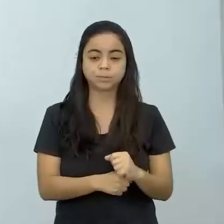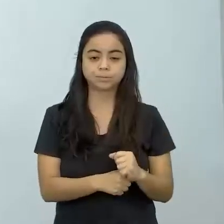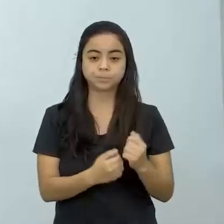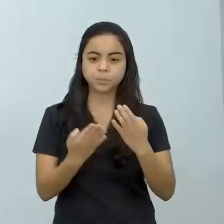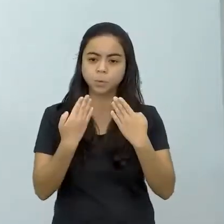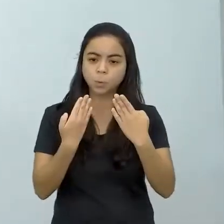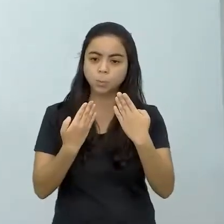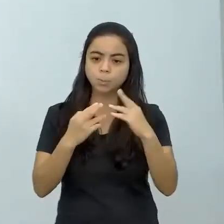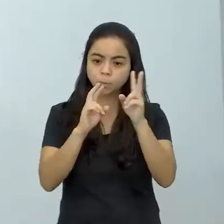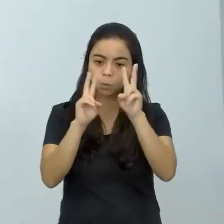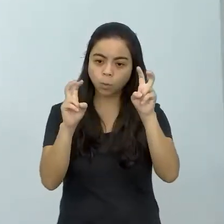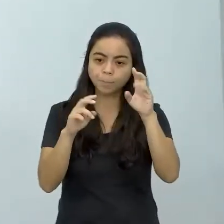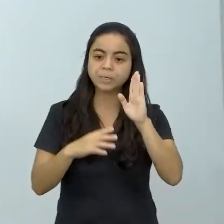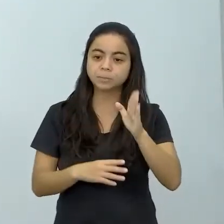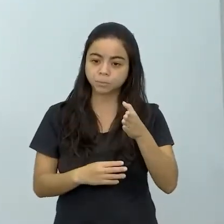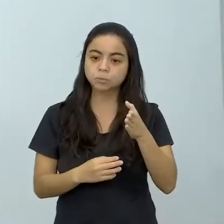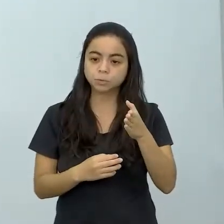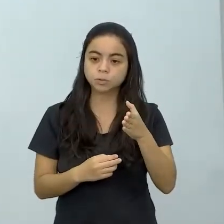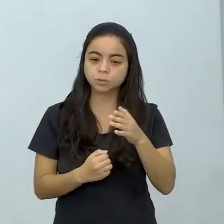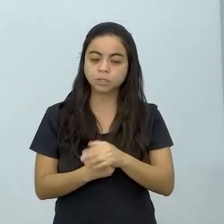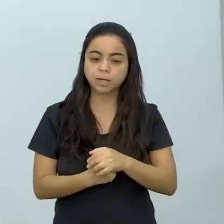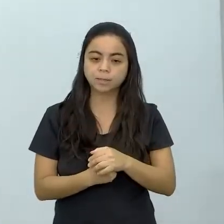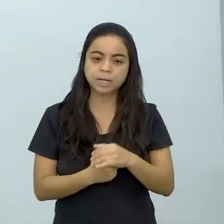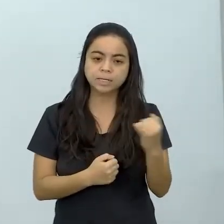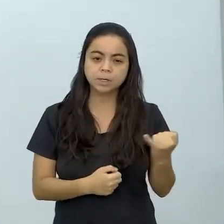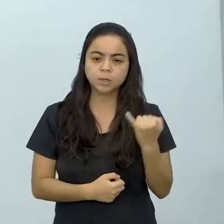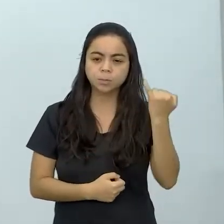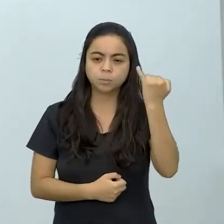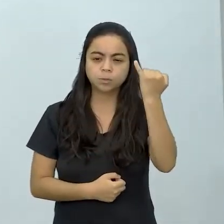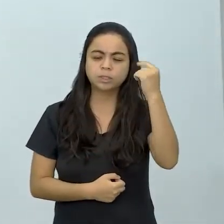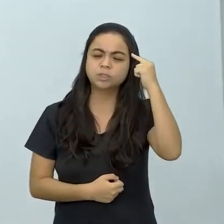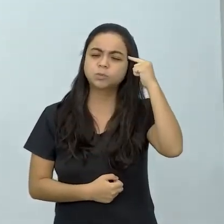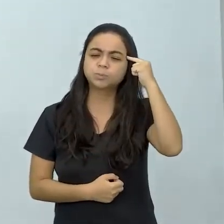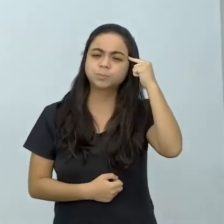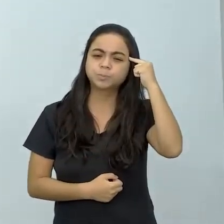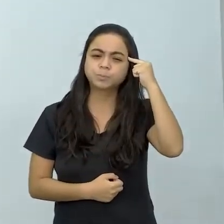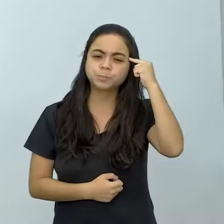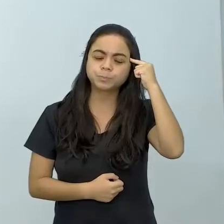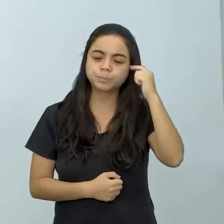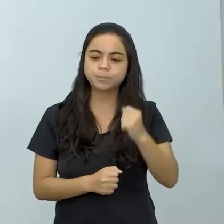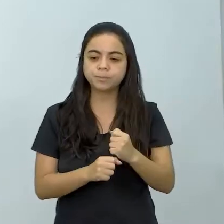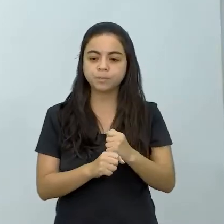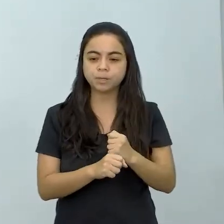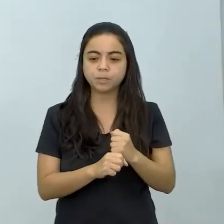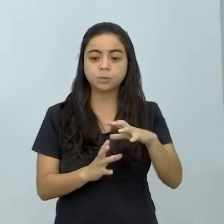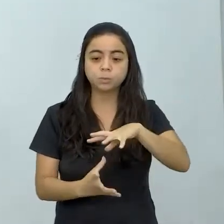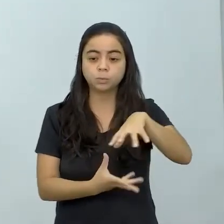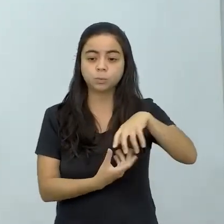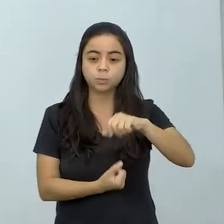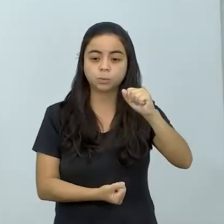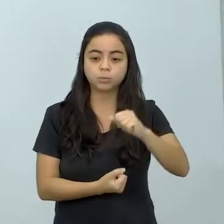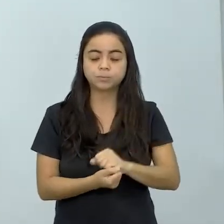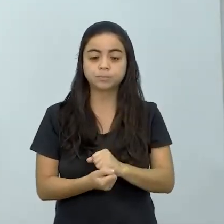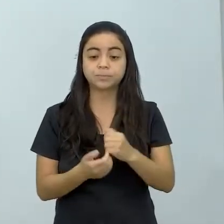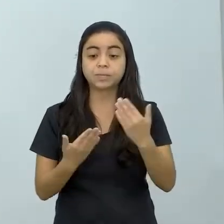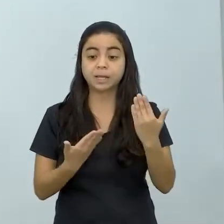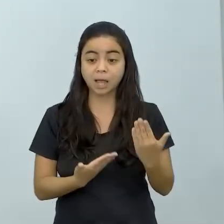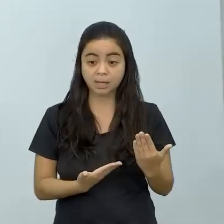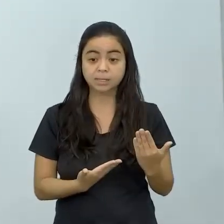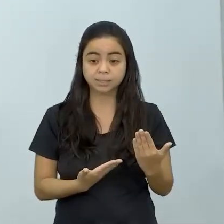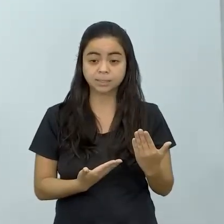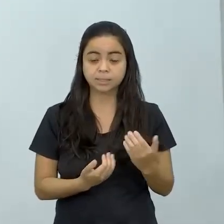aqui algumas vezes a respeito da importância da gente pensar sustentável não é verdade e aquele Tá